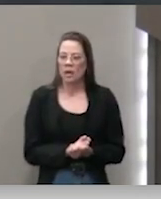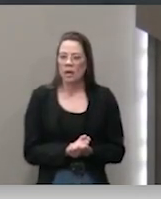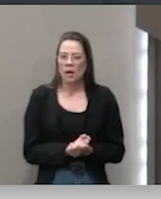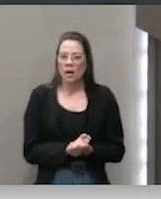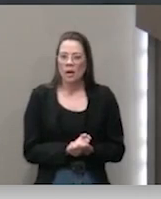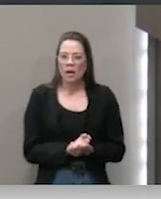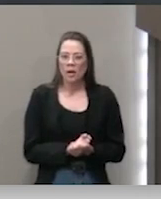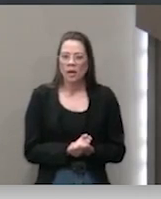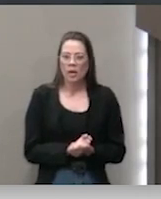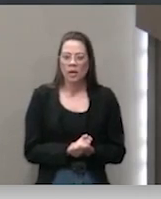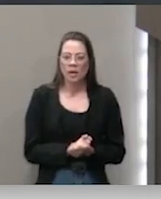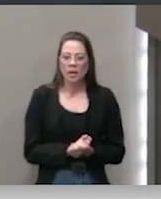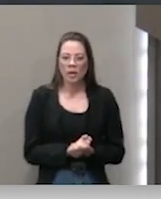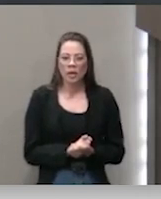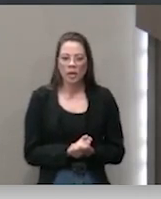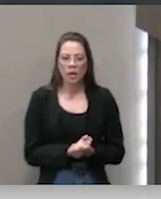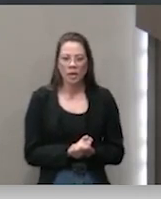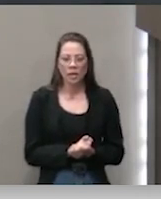líderes.